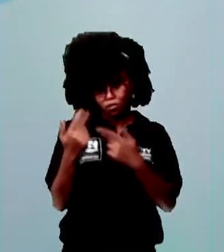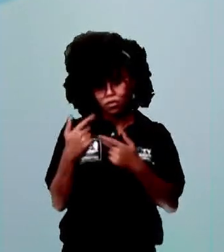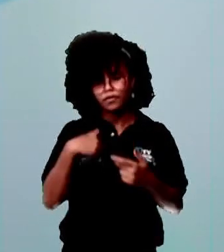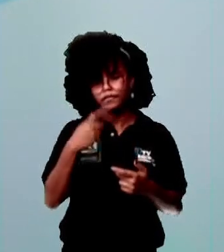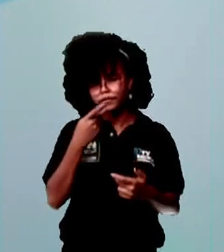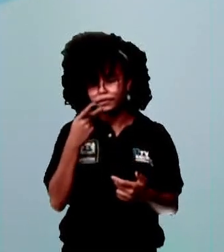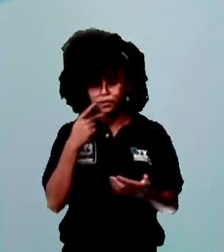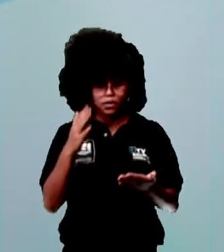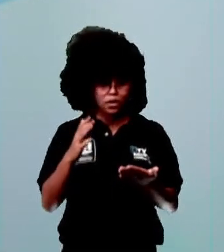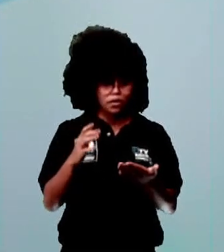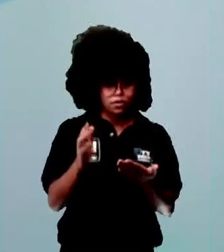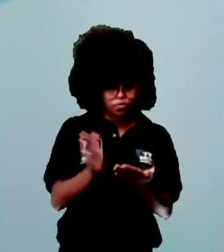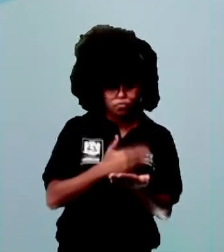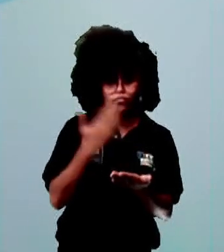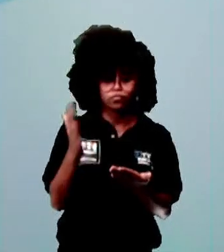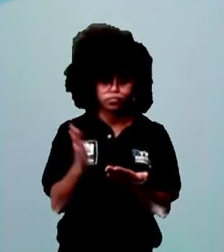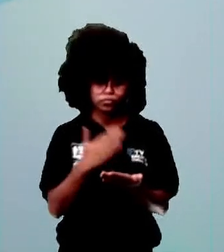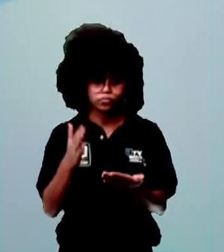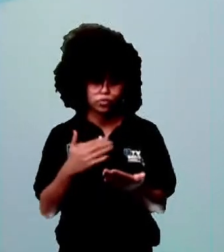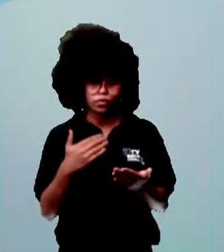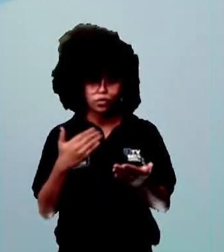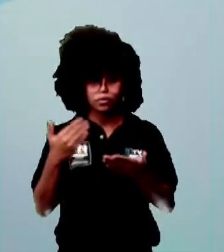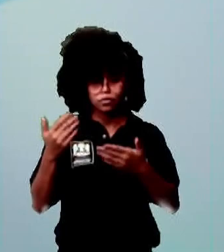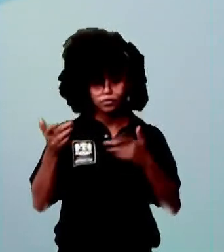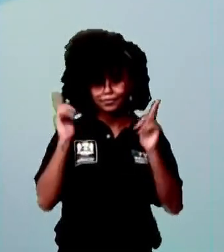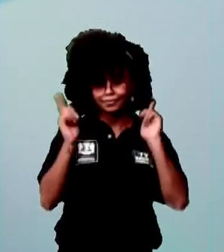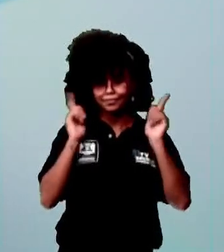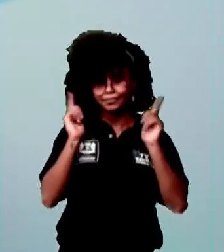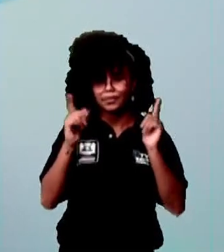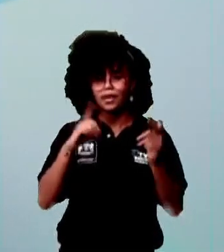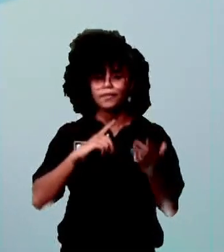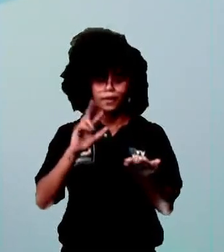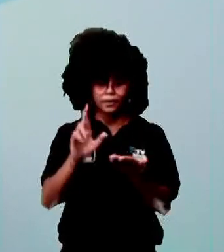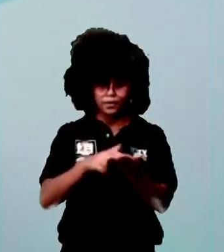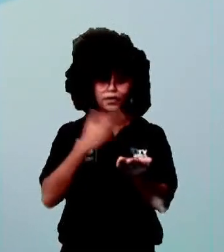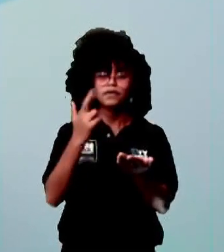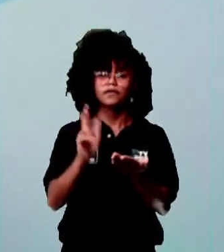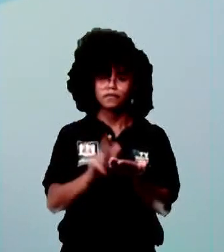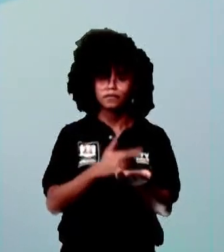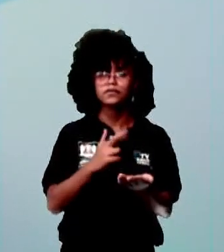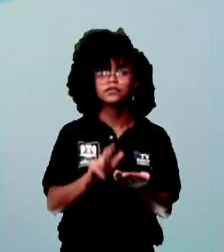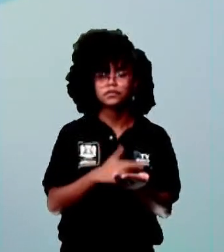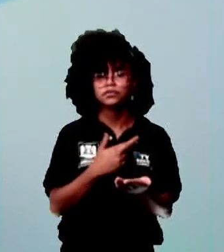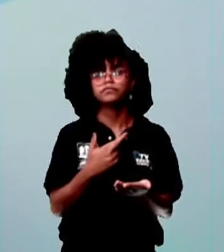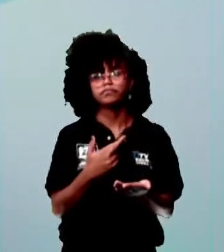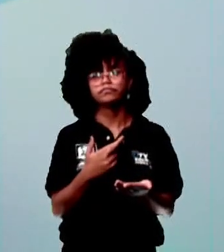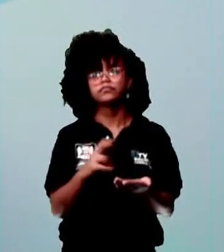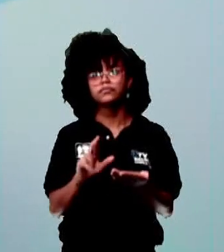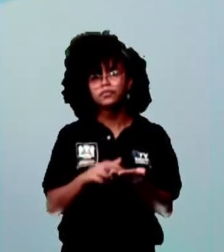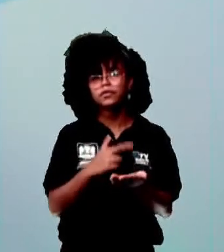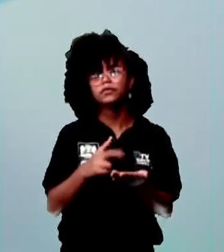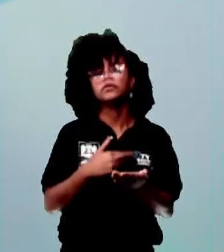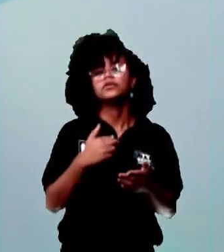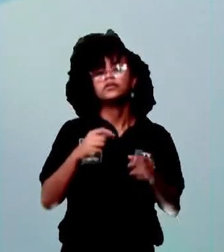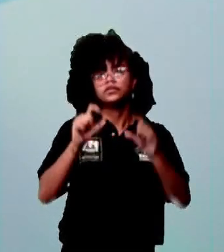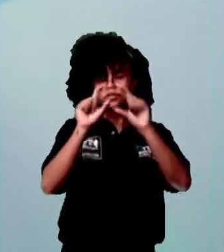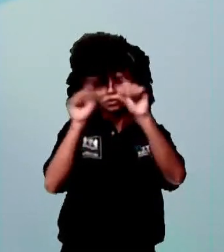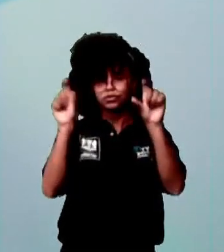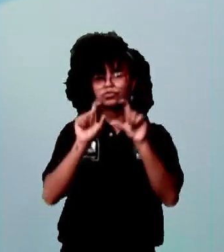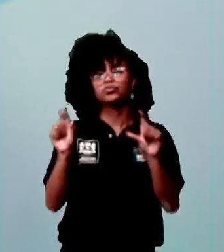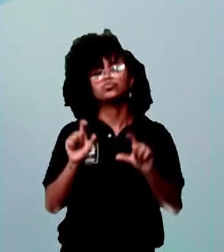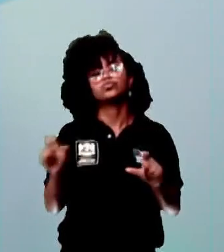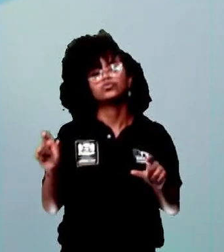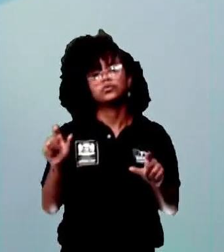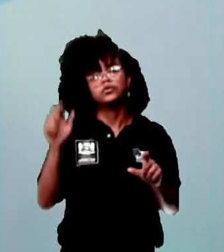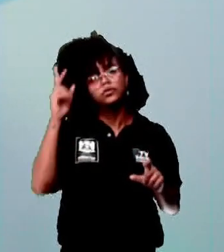em jornais na área de entretenimento, você vai encontrar em revistas, principalmente em revistas de história em quadrinho. Ao final de